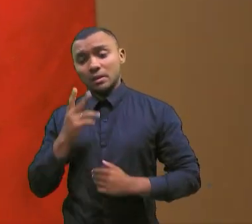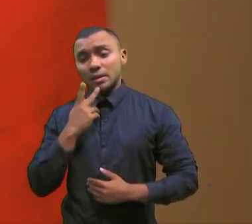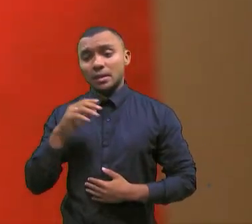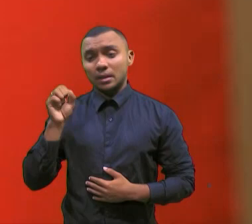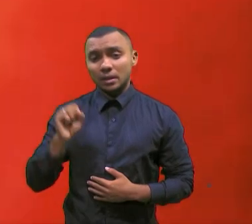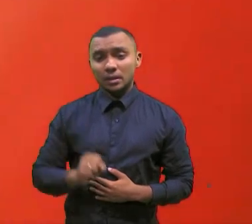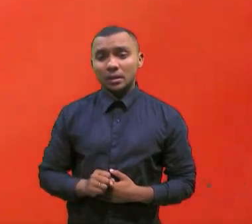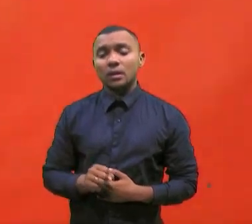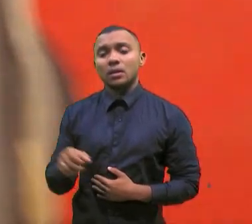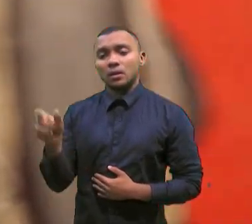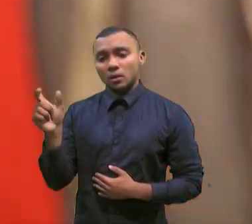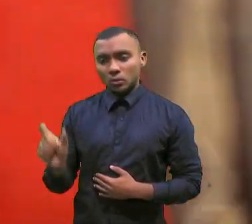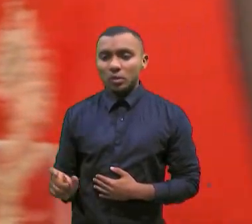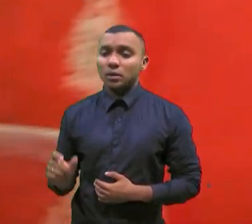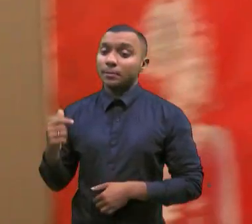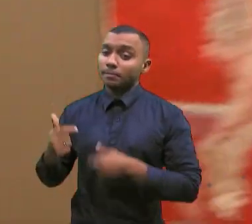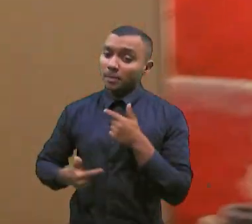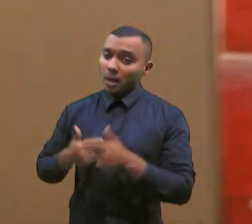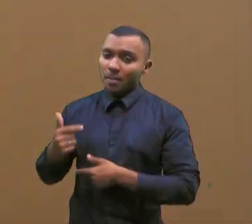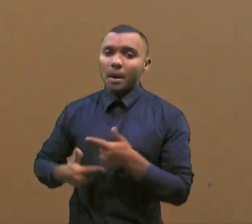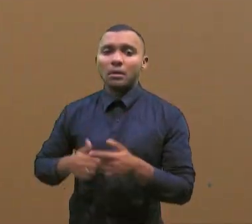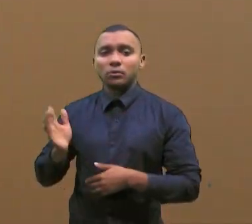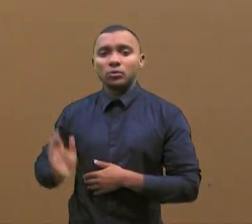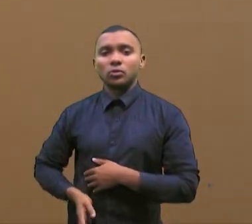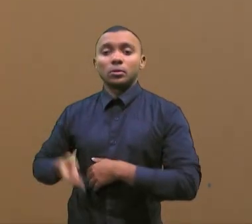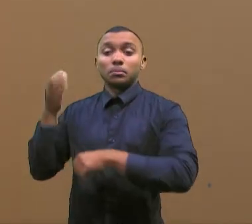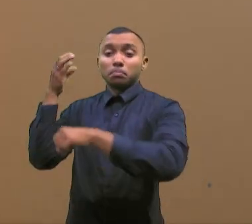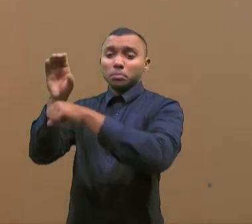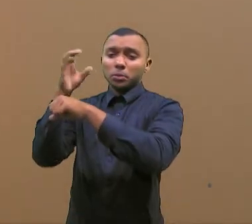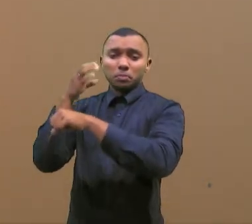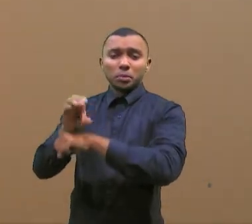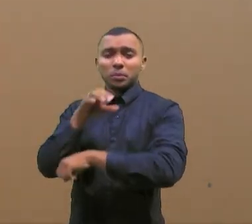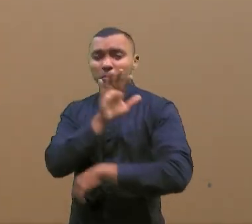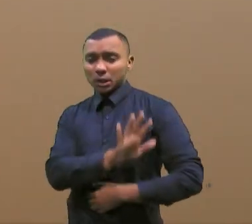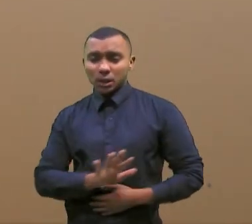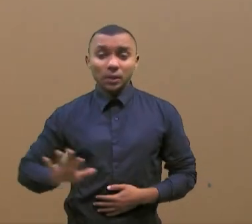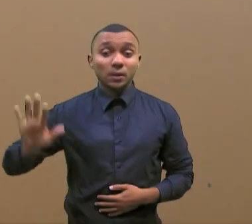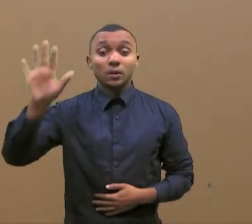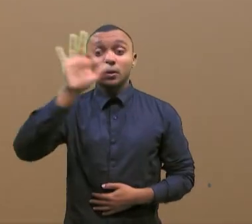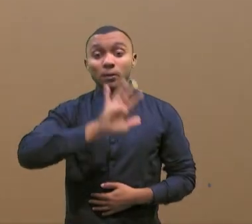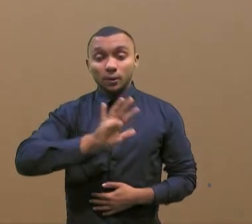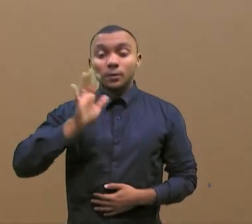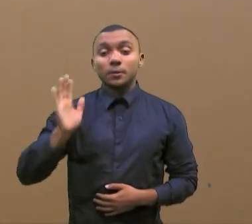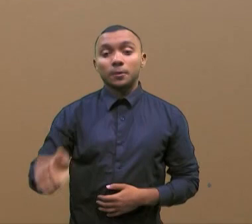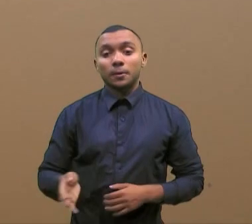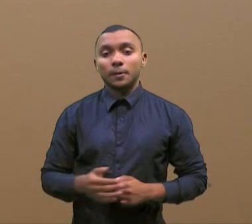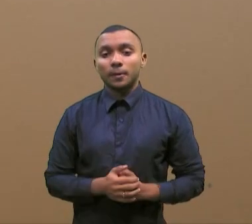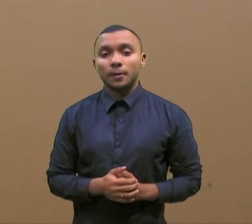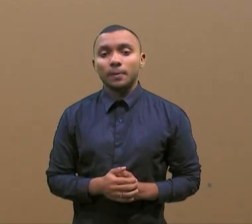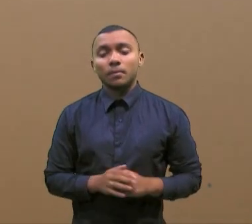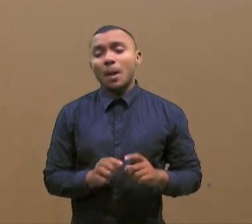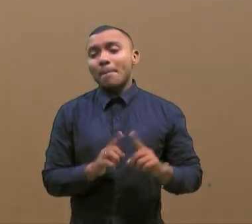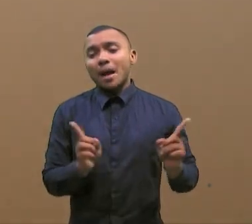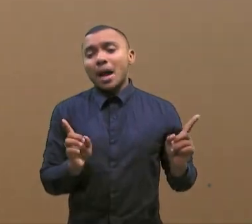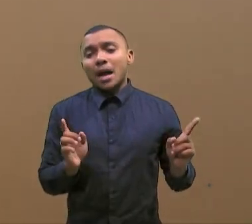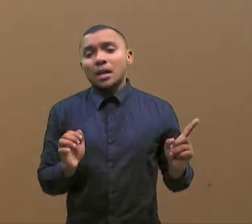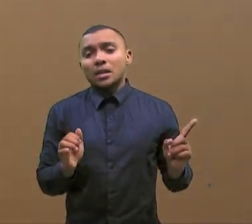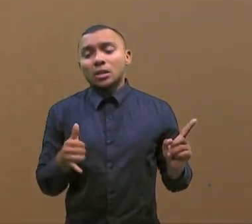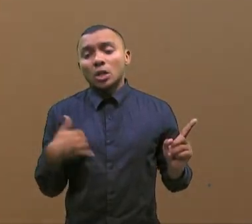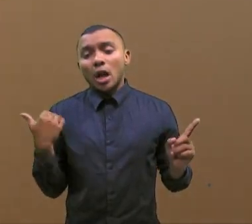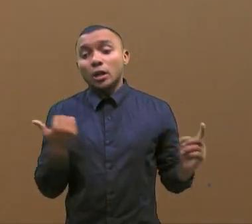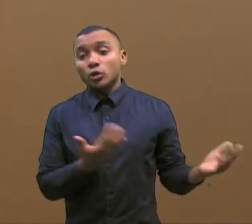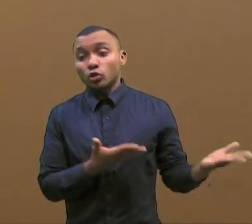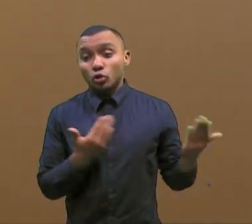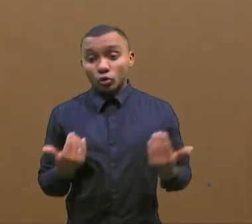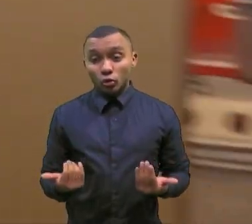menina também que tem trabalhos também já realizados nacionalmente, né? Apesar de ser ainda muito jovem, mas